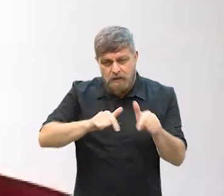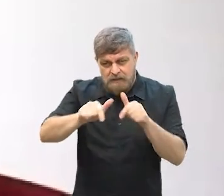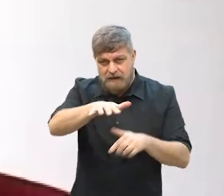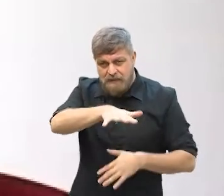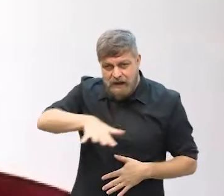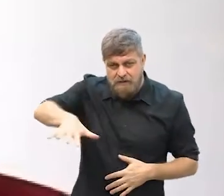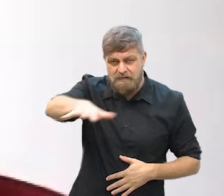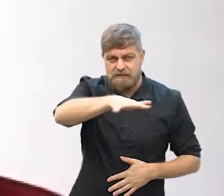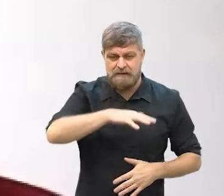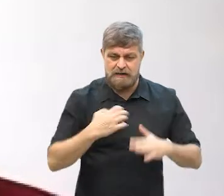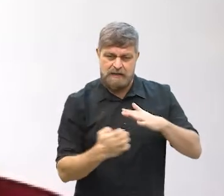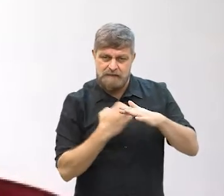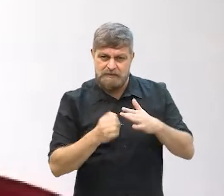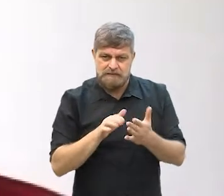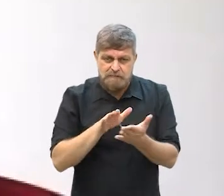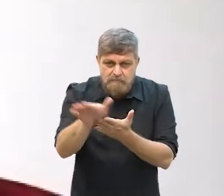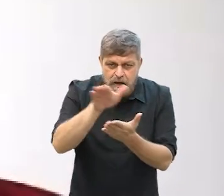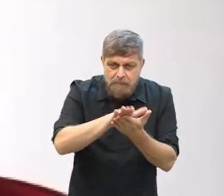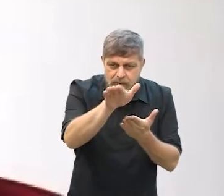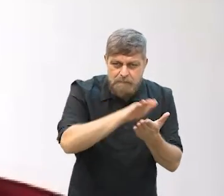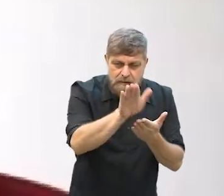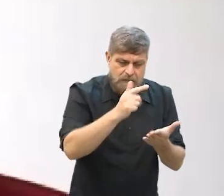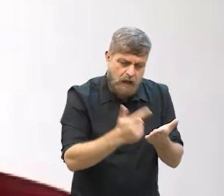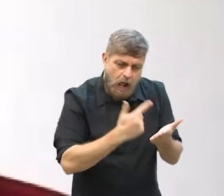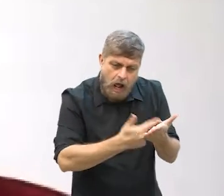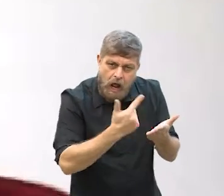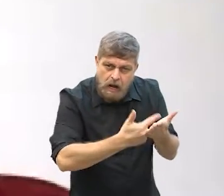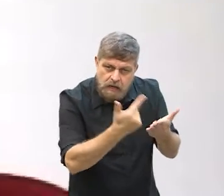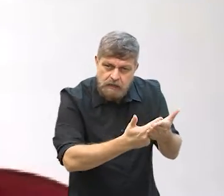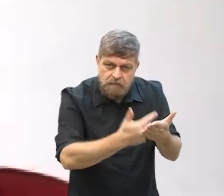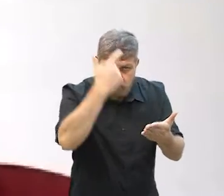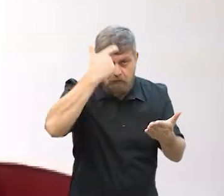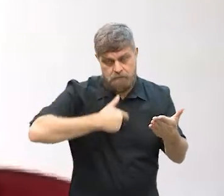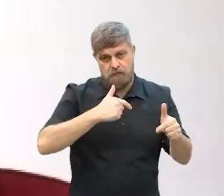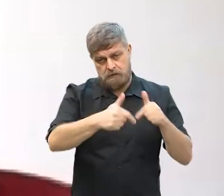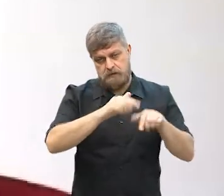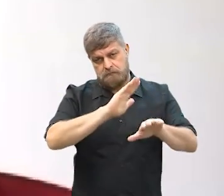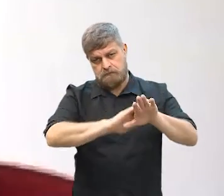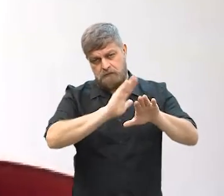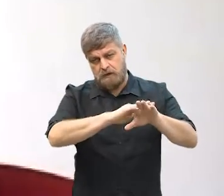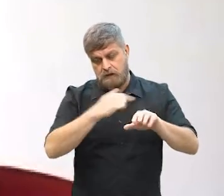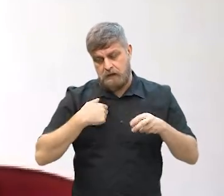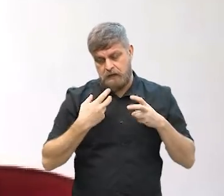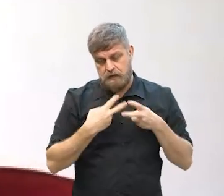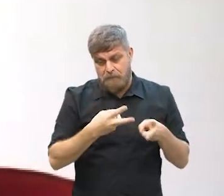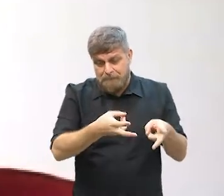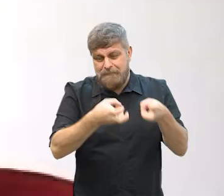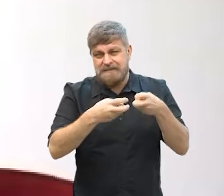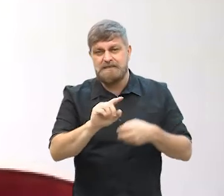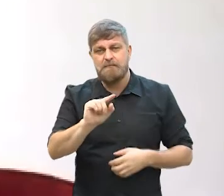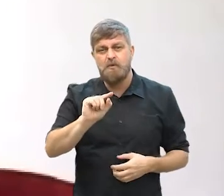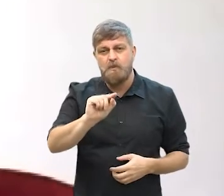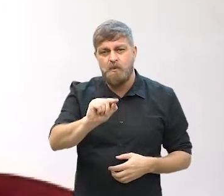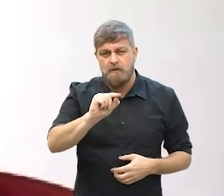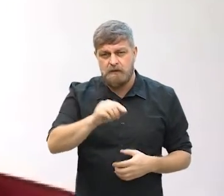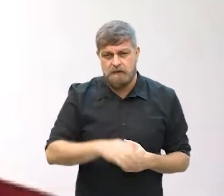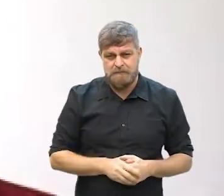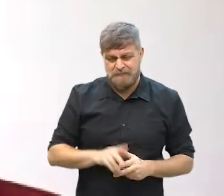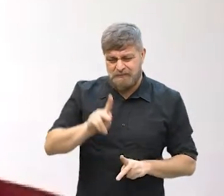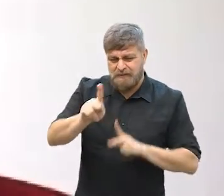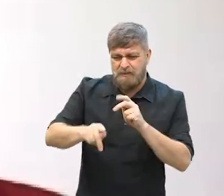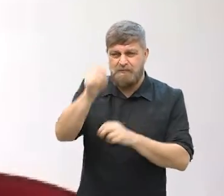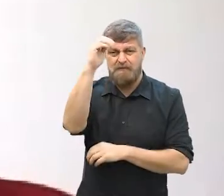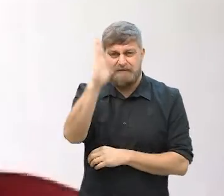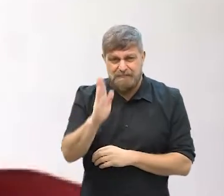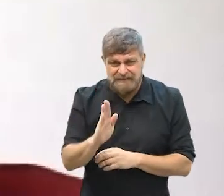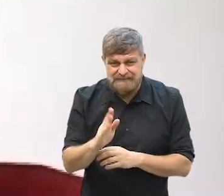no mercado editorial, né, porque eu também atuo como editor de livros, como revisor e tal, o que eu percebo é que o brasileiro